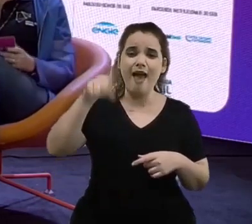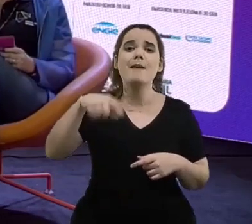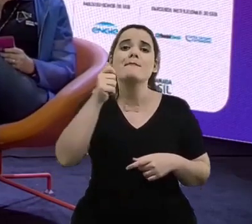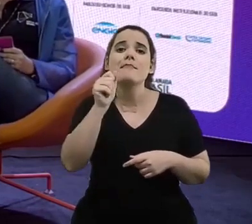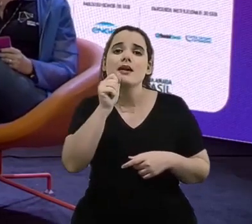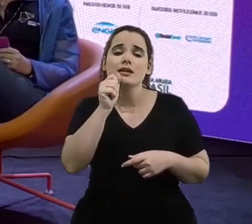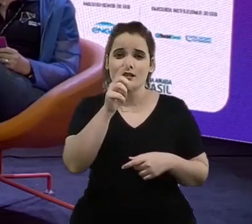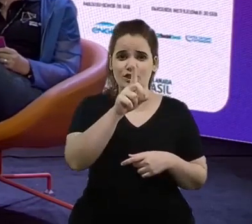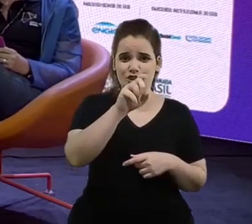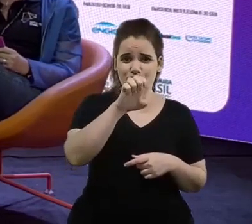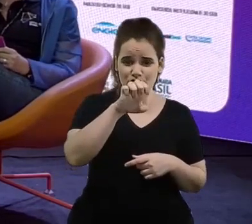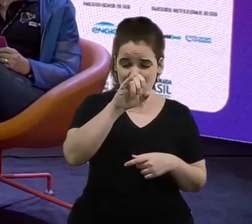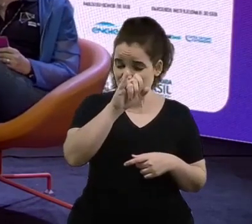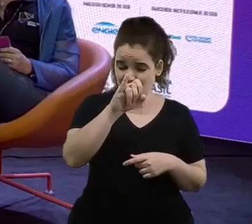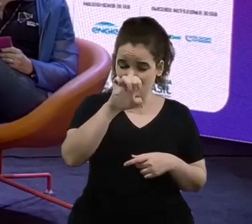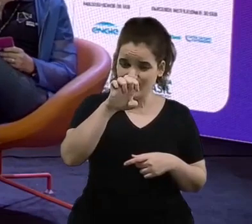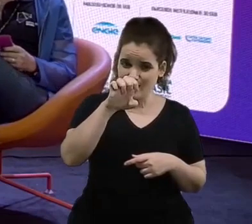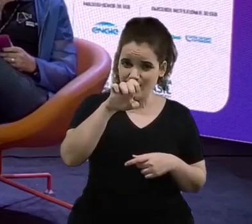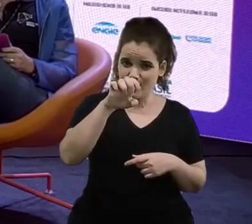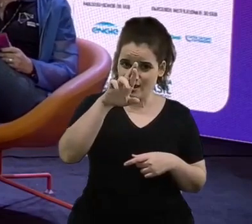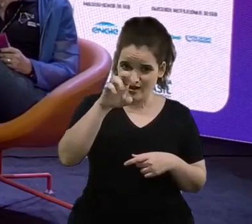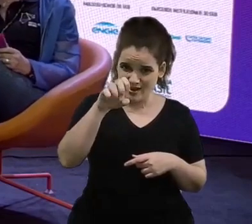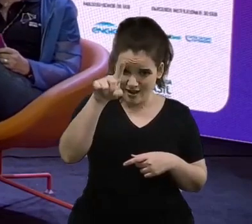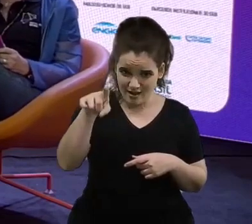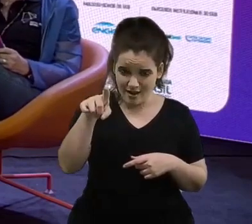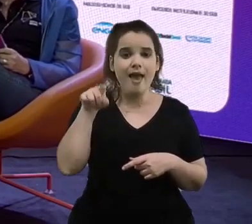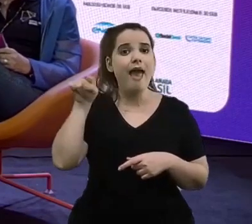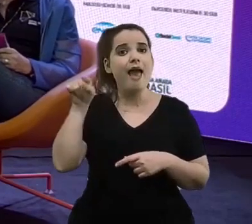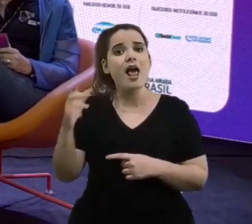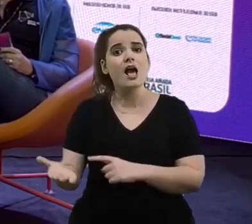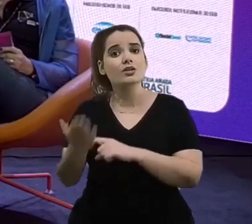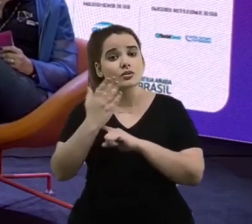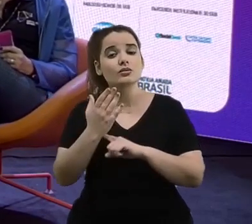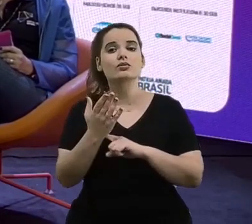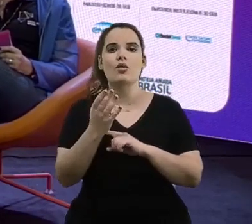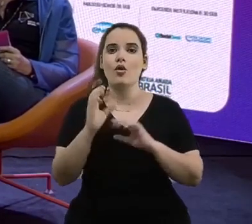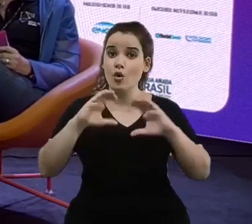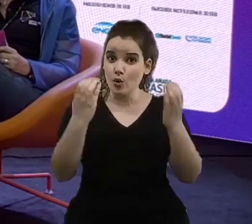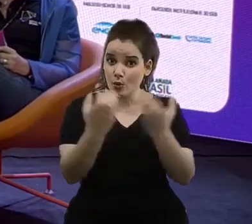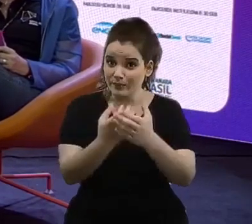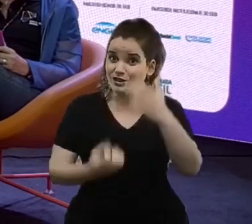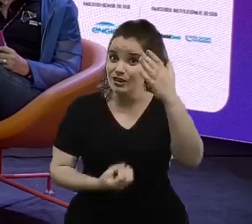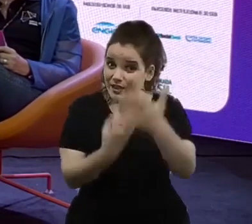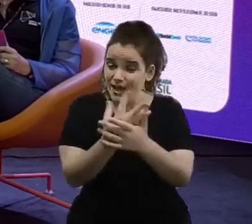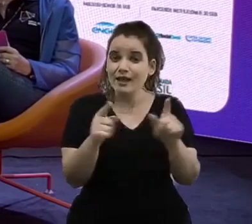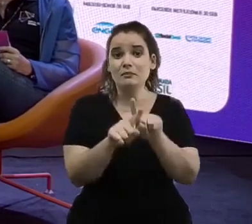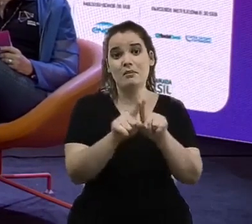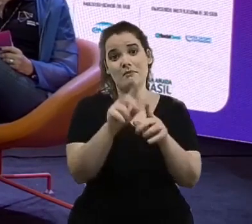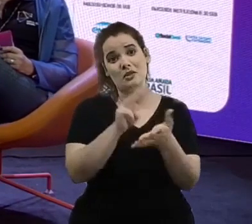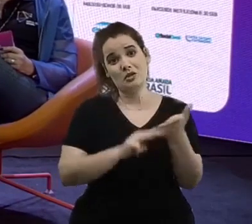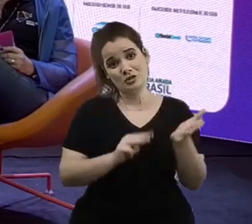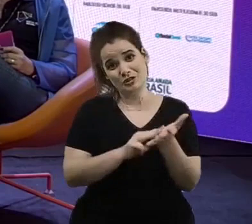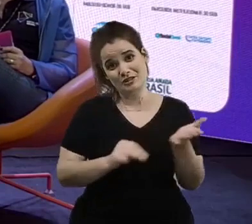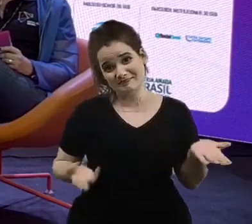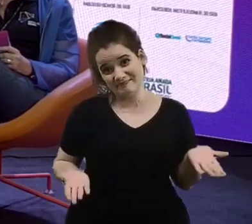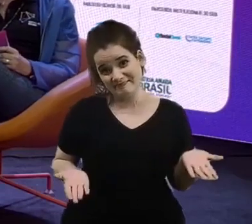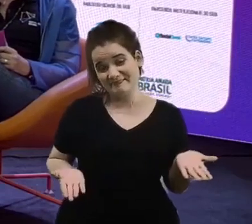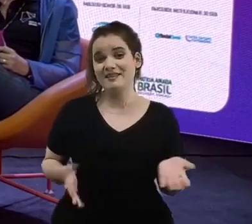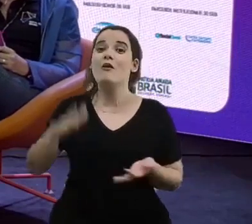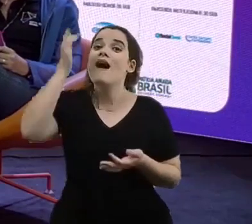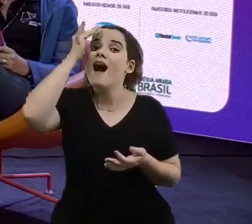então parabéns. E agora a gente vai então para os comentários da banca, começando então ou pela Glaucia ou pelo Leandro, já que a gente inverteu essa